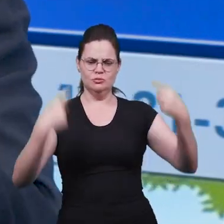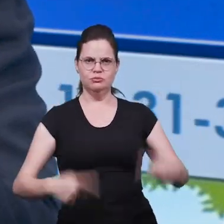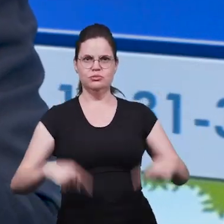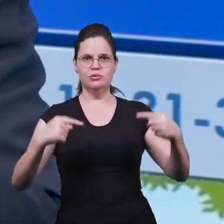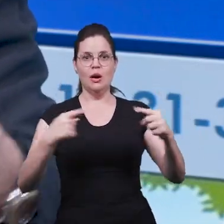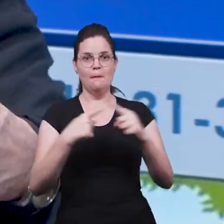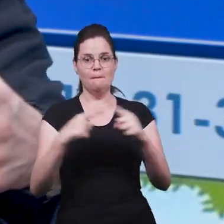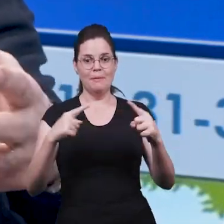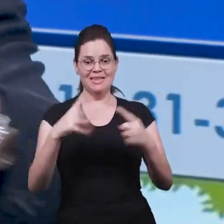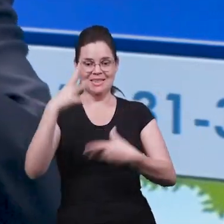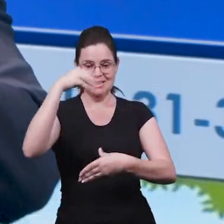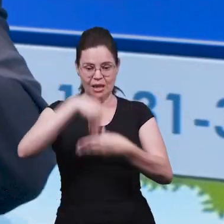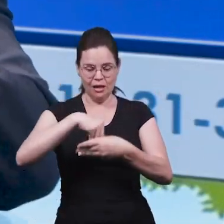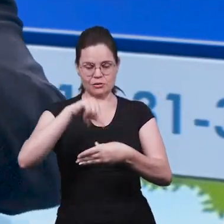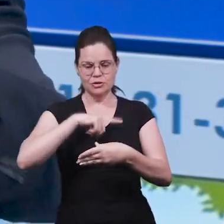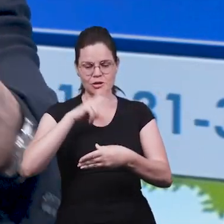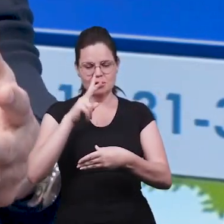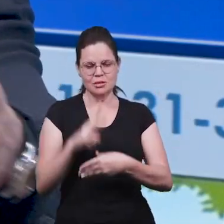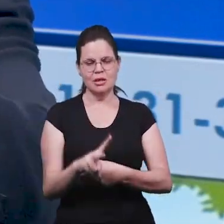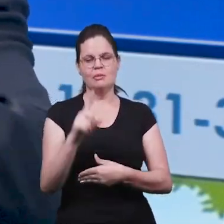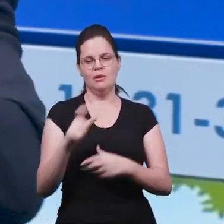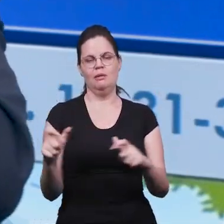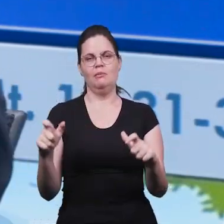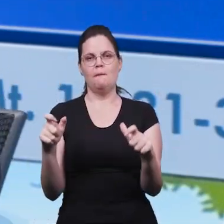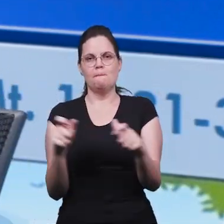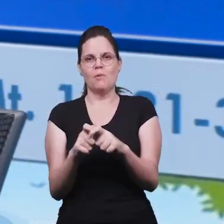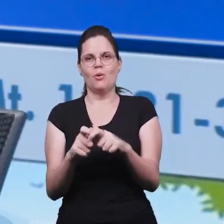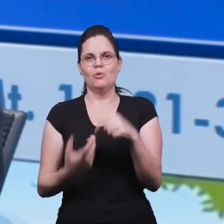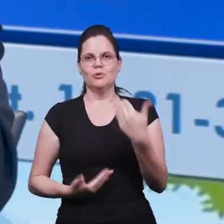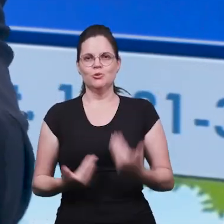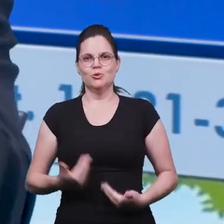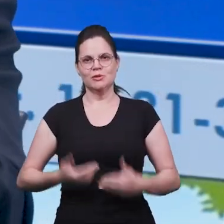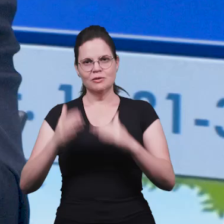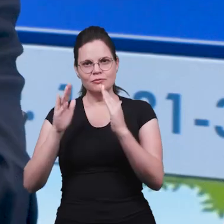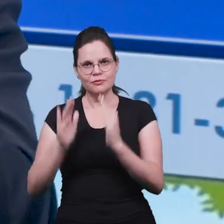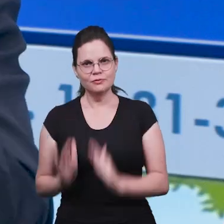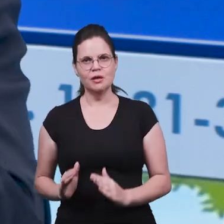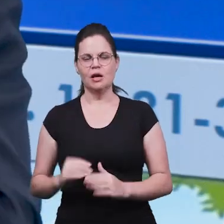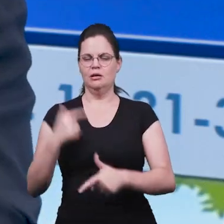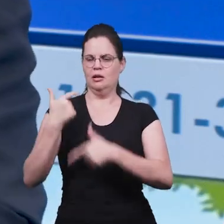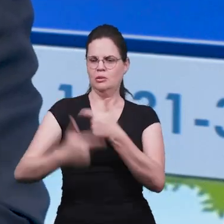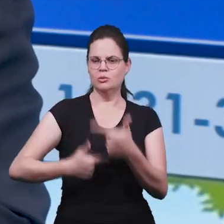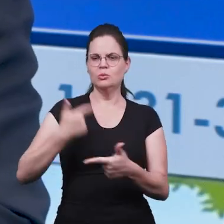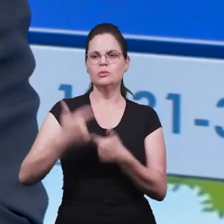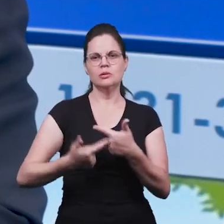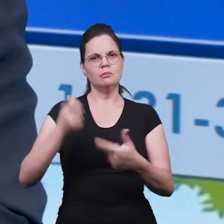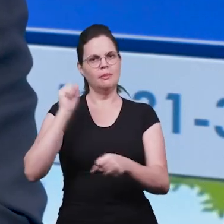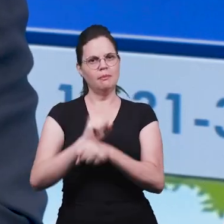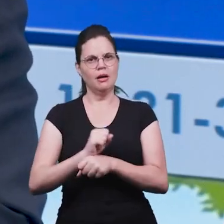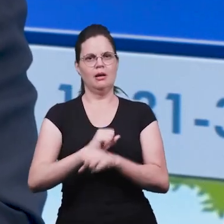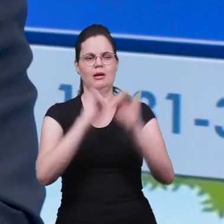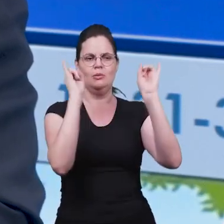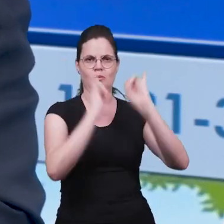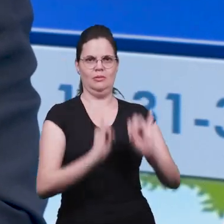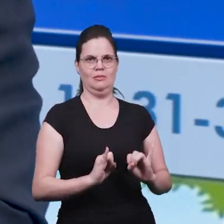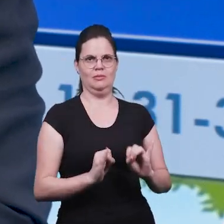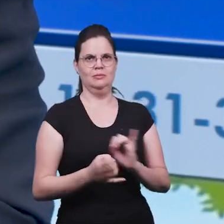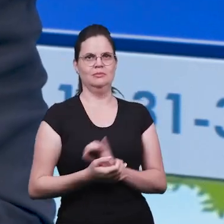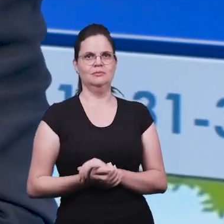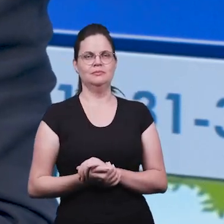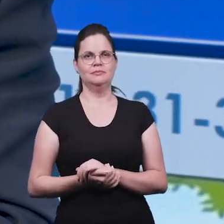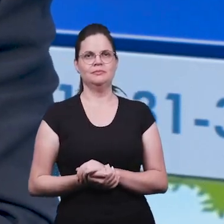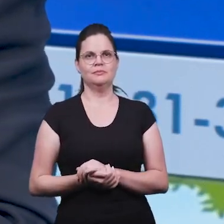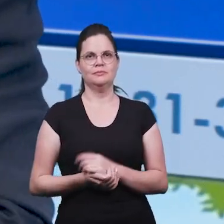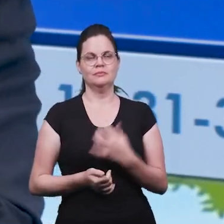um remanescente fiel que estava ali participando dessa luta, dessa batalha, né?